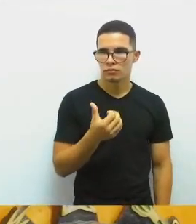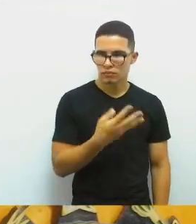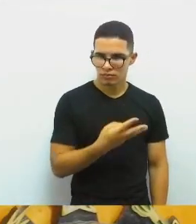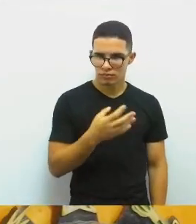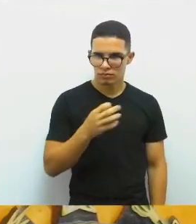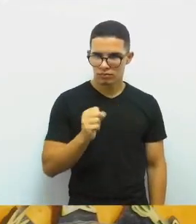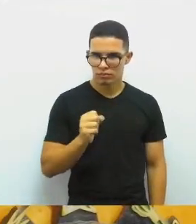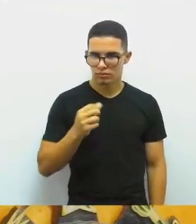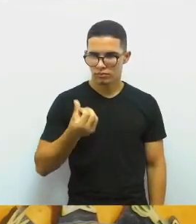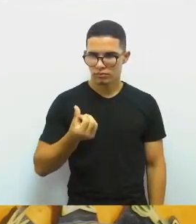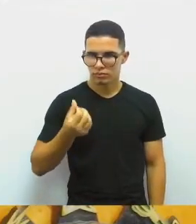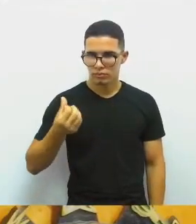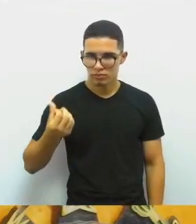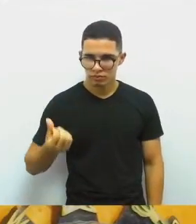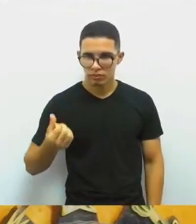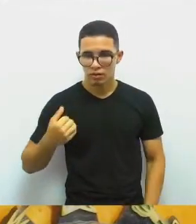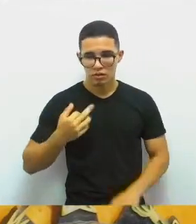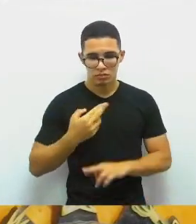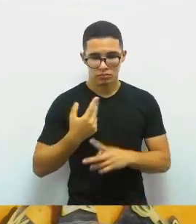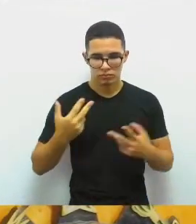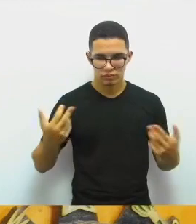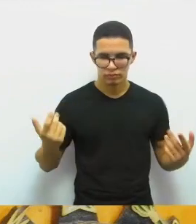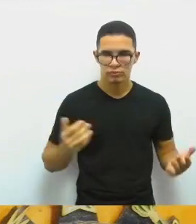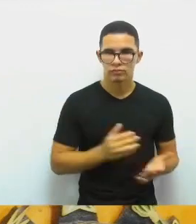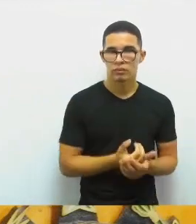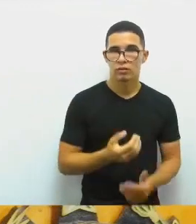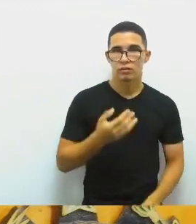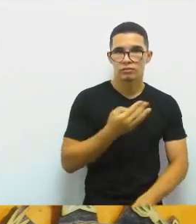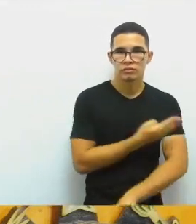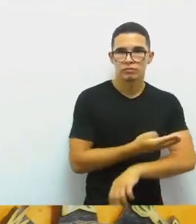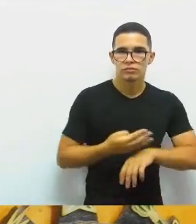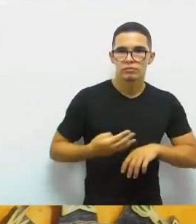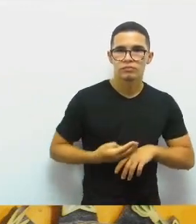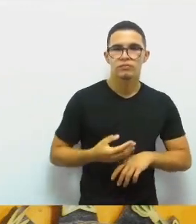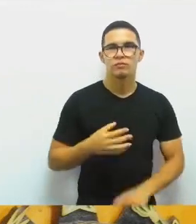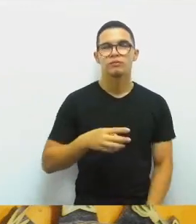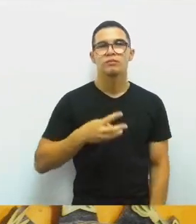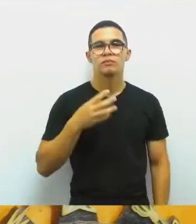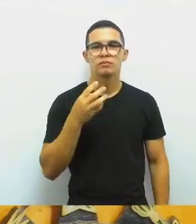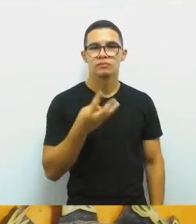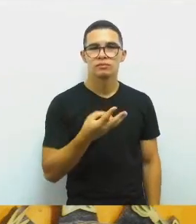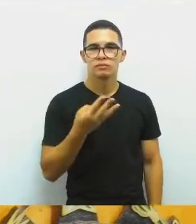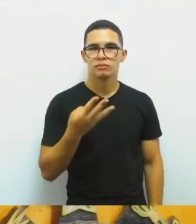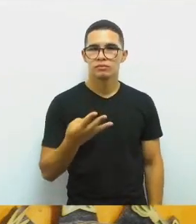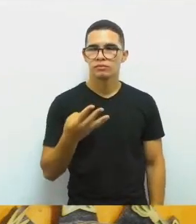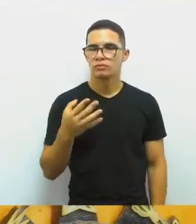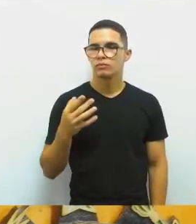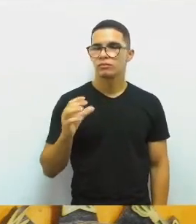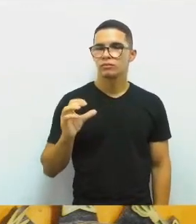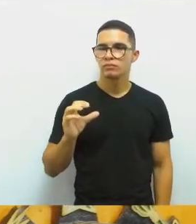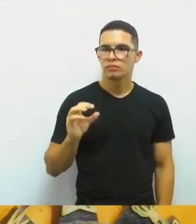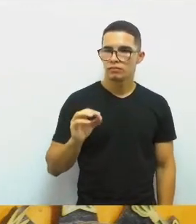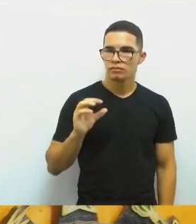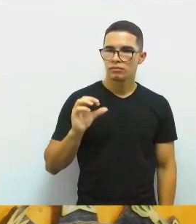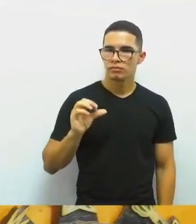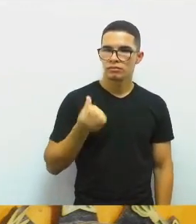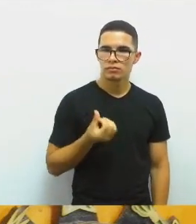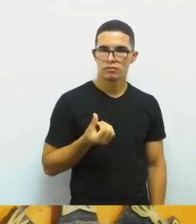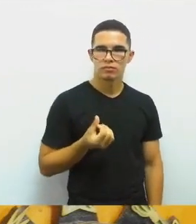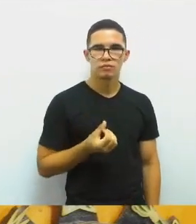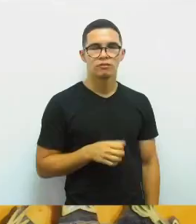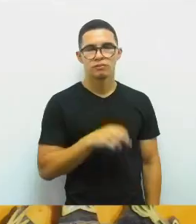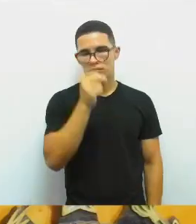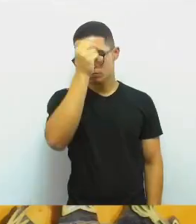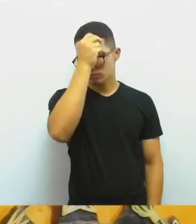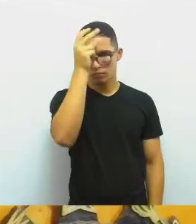4.266/2023 e da outras providências. Matérias do vereador Branco, indicação 3406, indicando ao prefeito municipal a